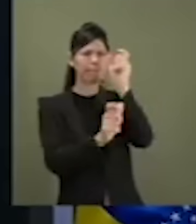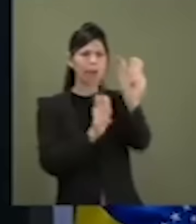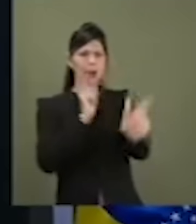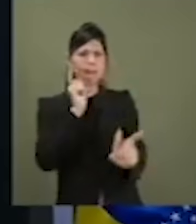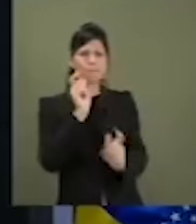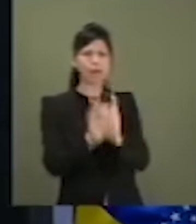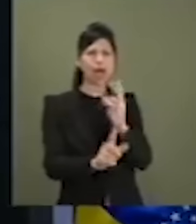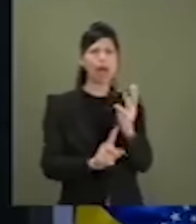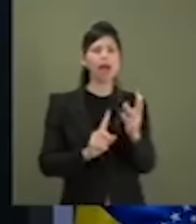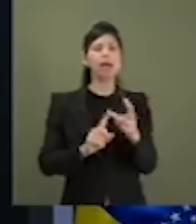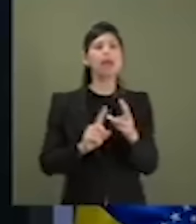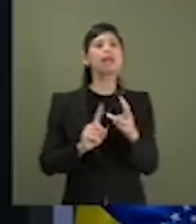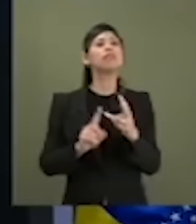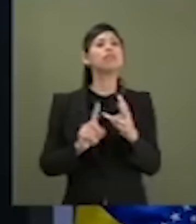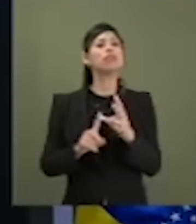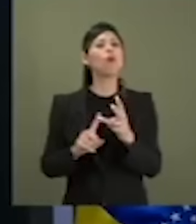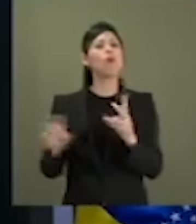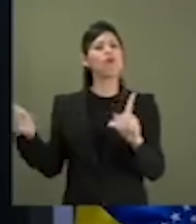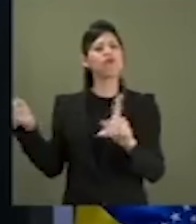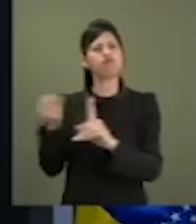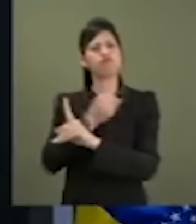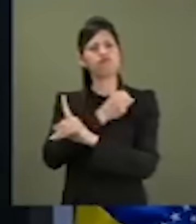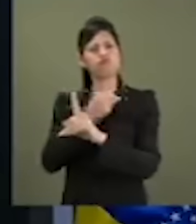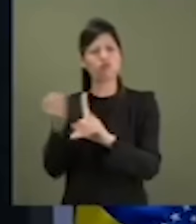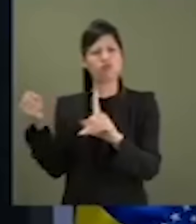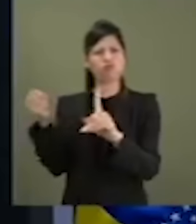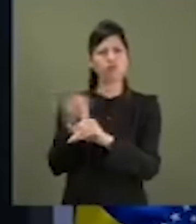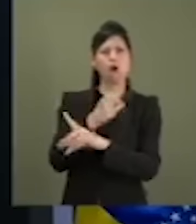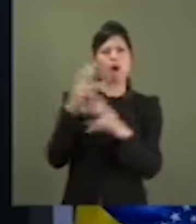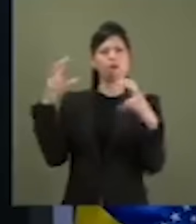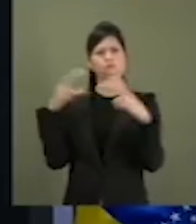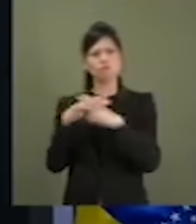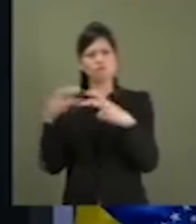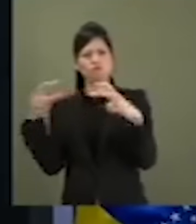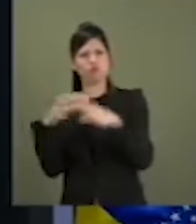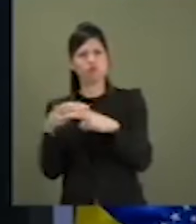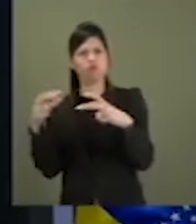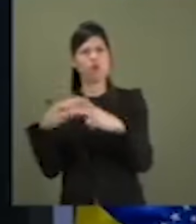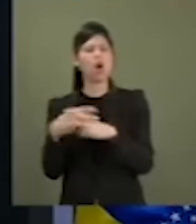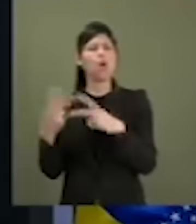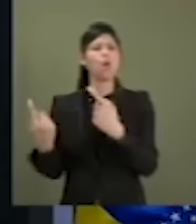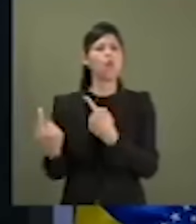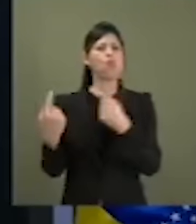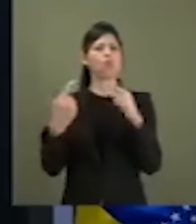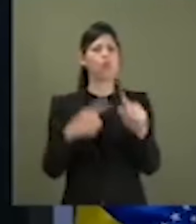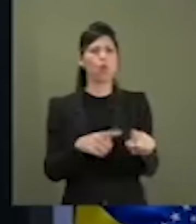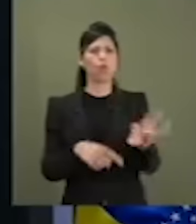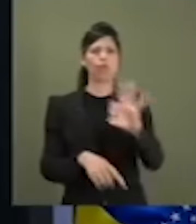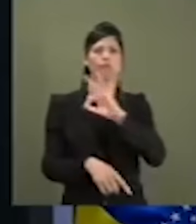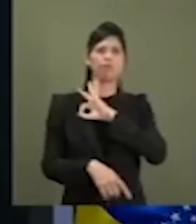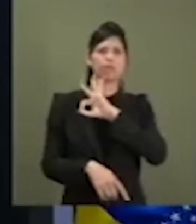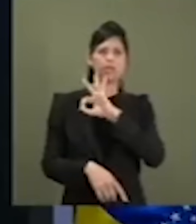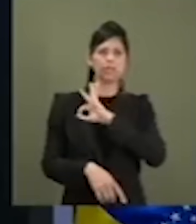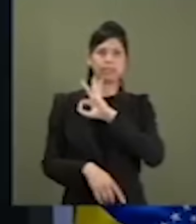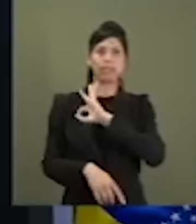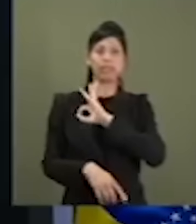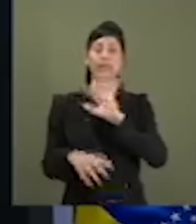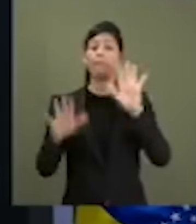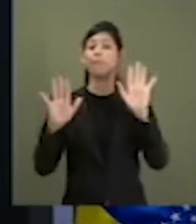policiais. Agora, a pergunta que fica é, a pena é